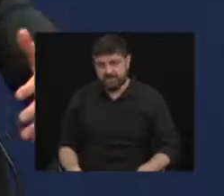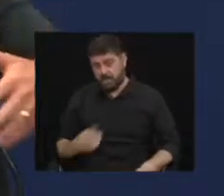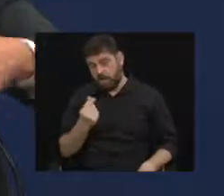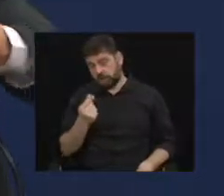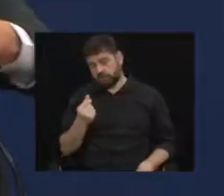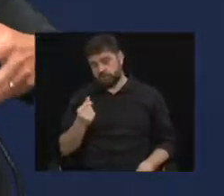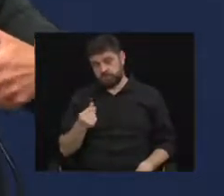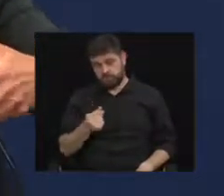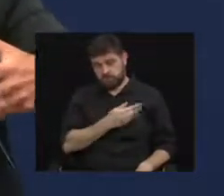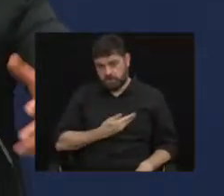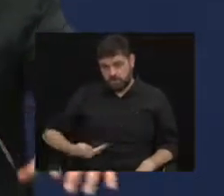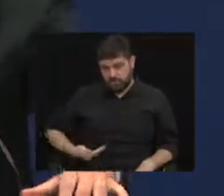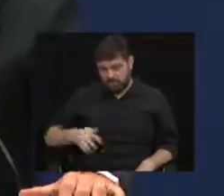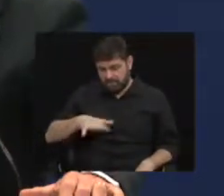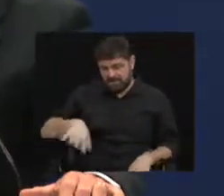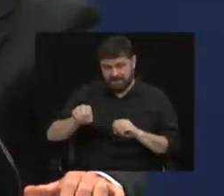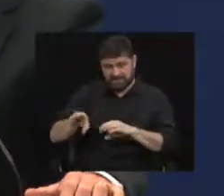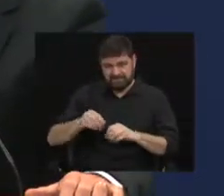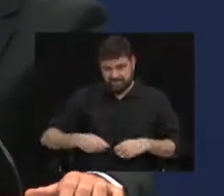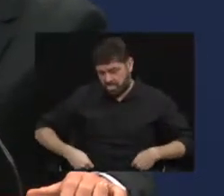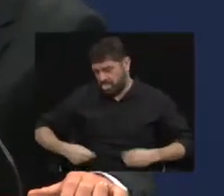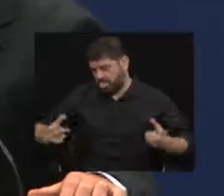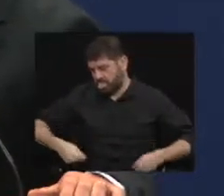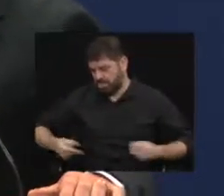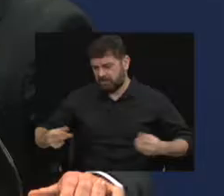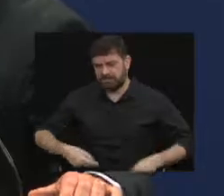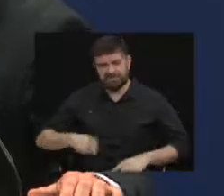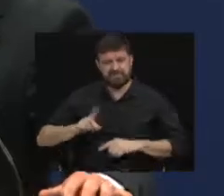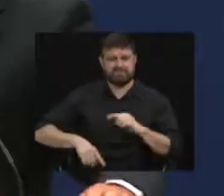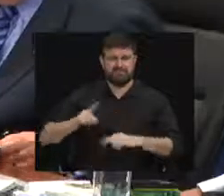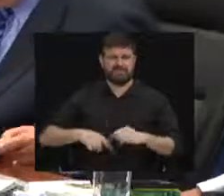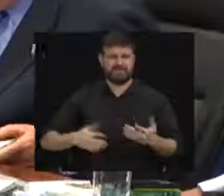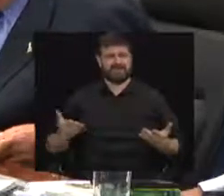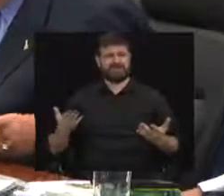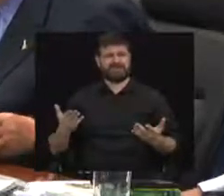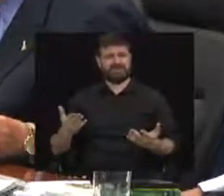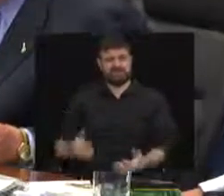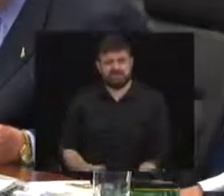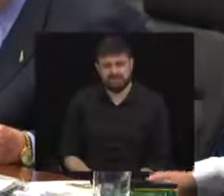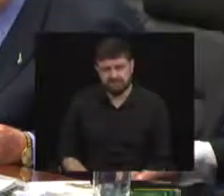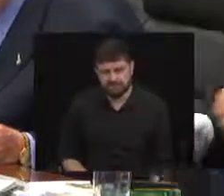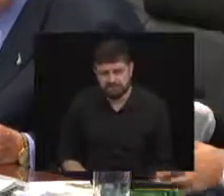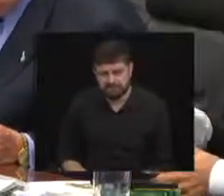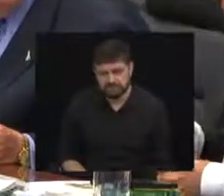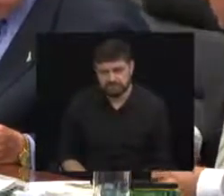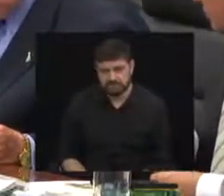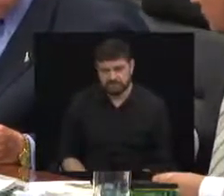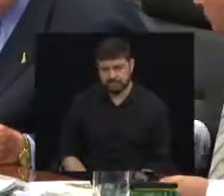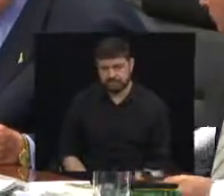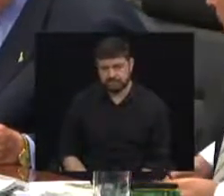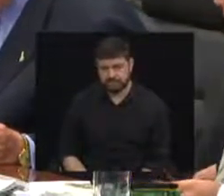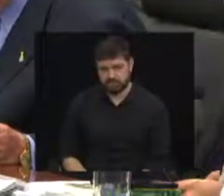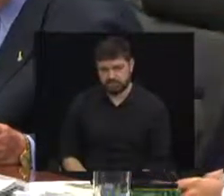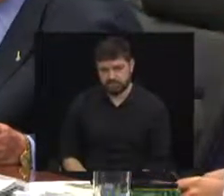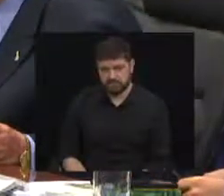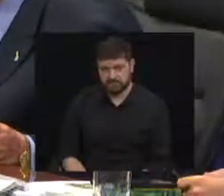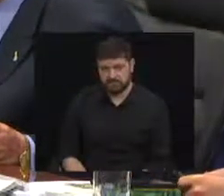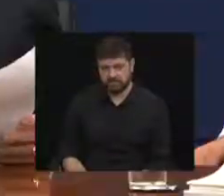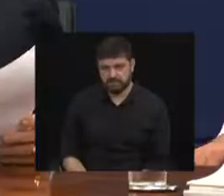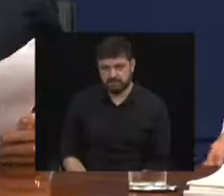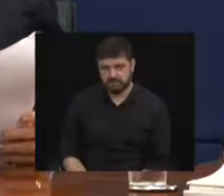do governo e não debatem essas questões. É evidente que agora é possível